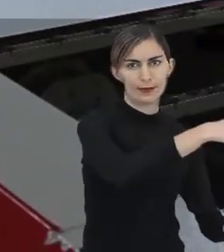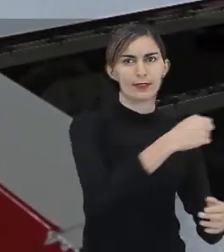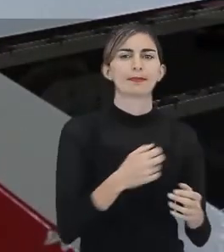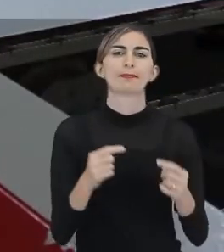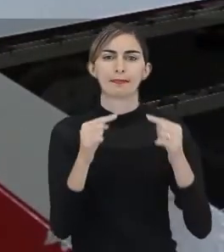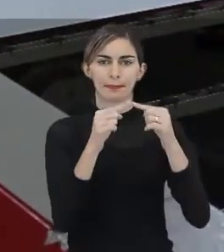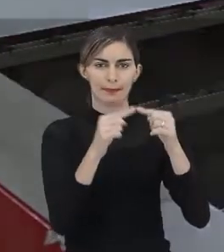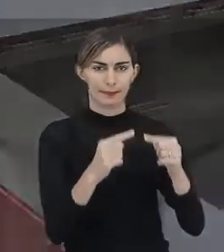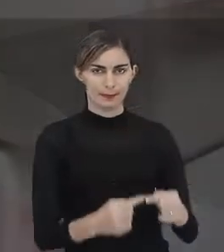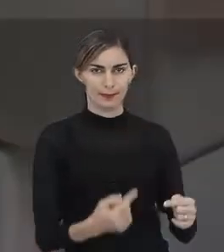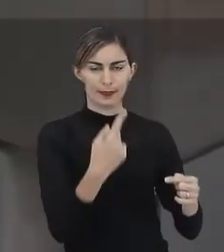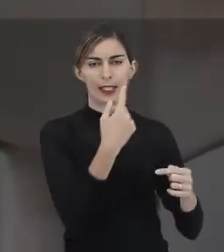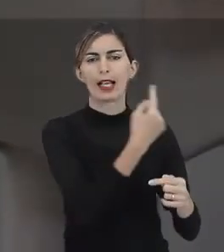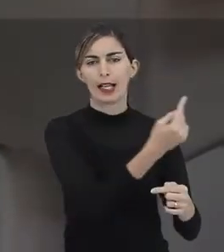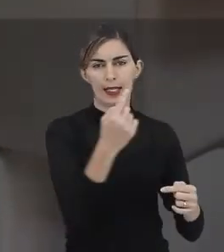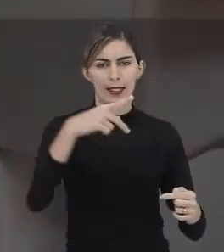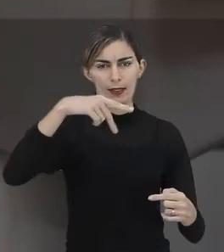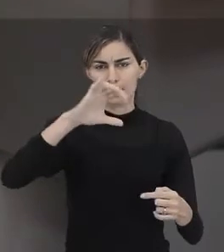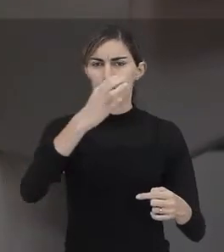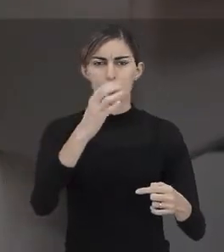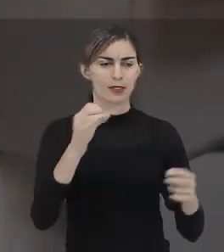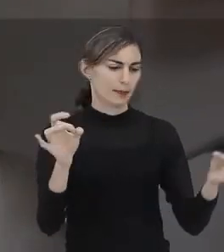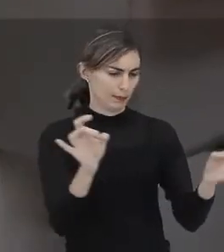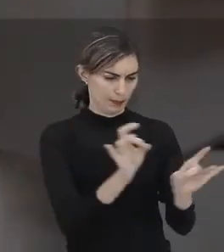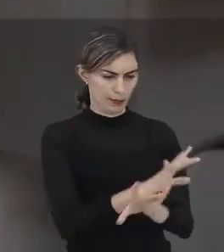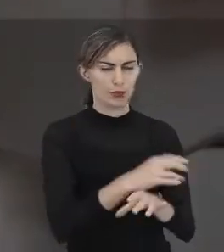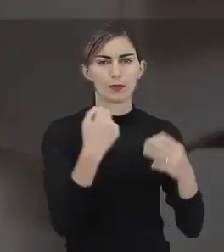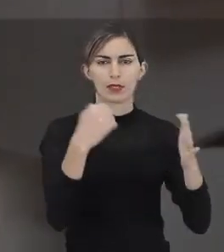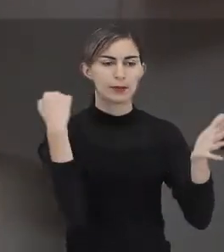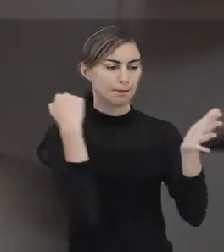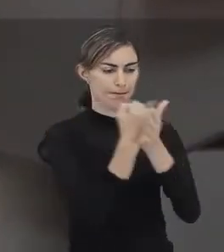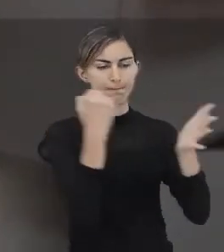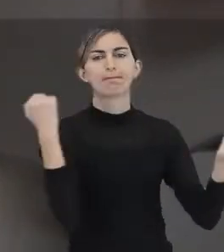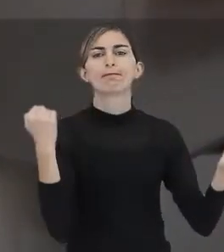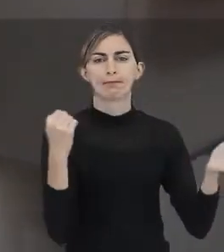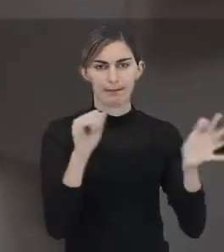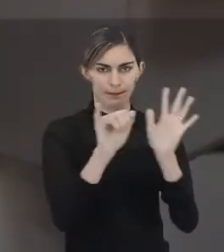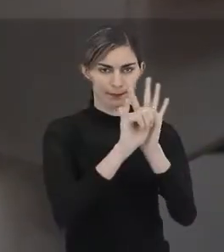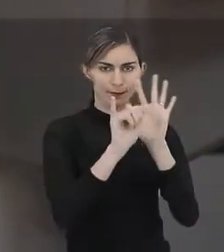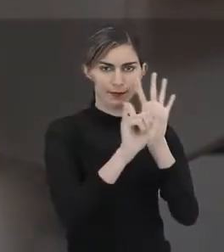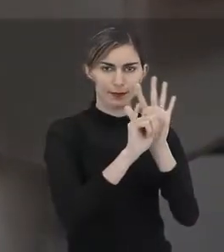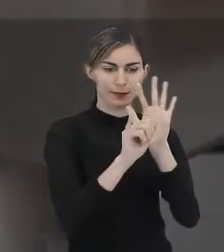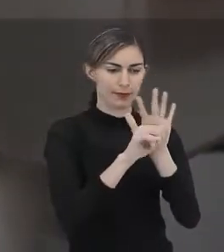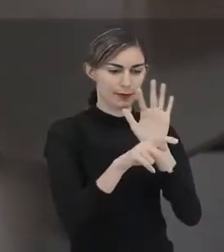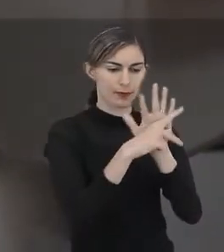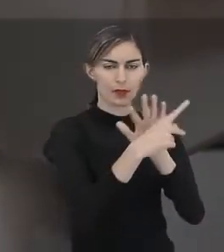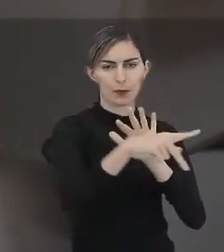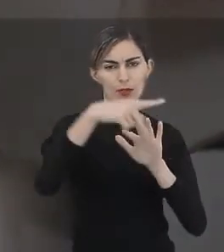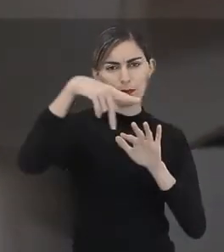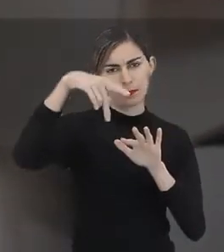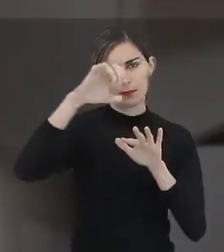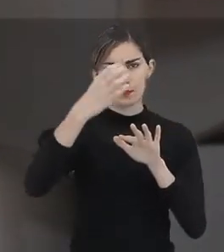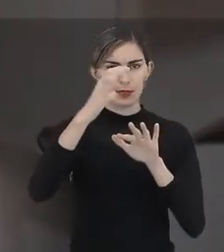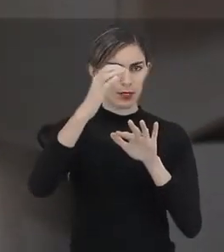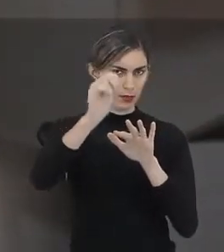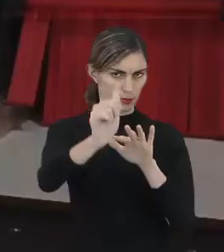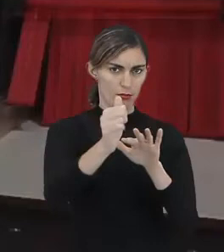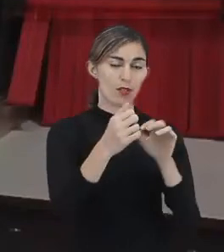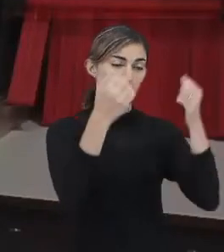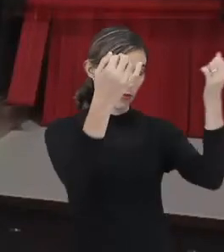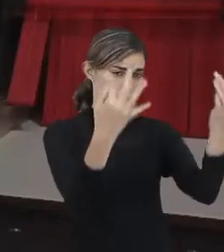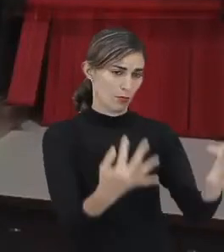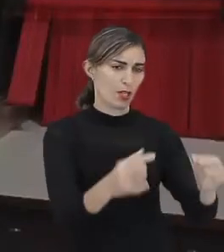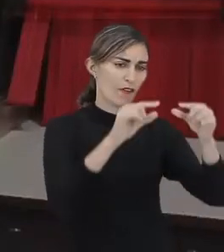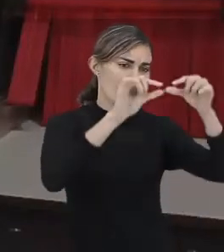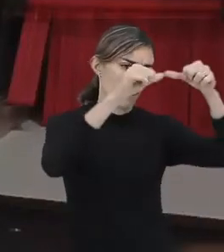computador. Para cada peça pronta, é emitida uma etiqueta. Essa etiqueta que é a identidade da peça. Ela vai dizer